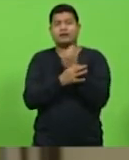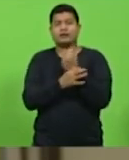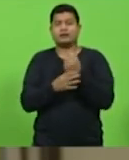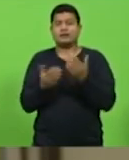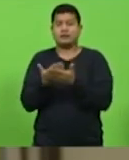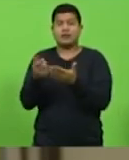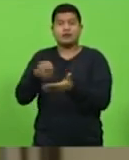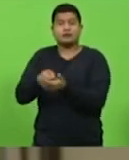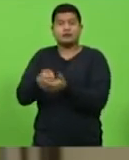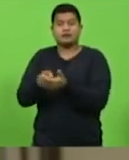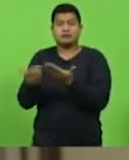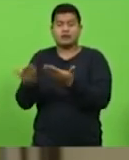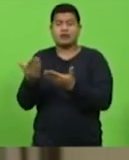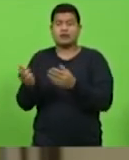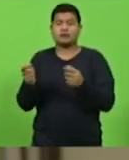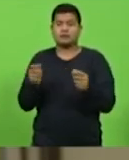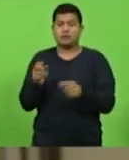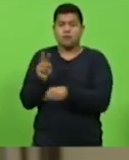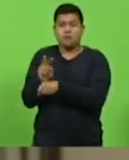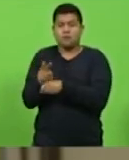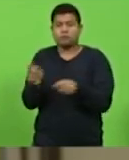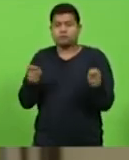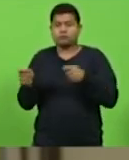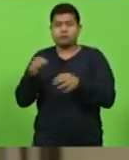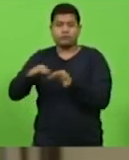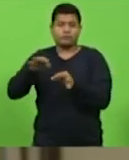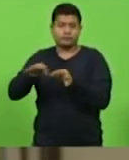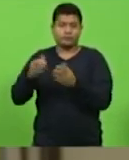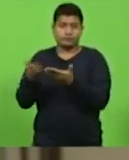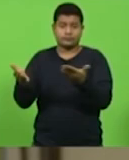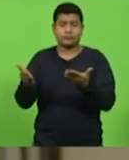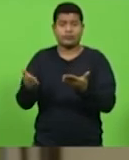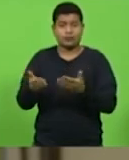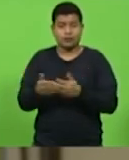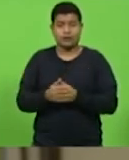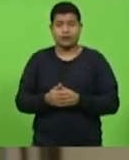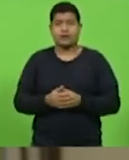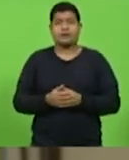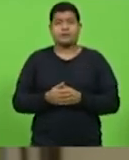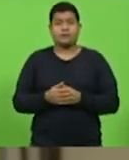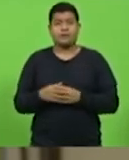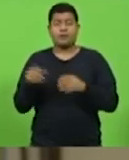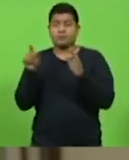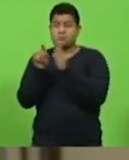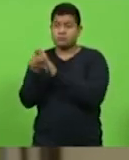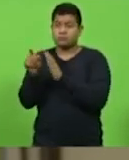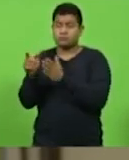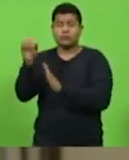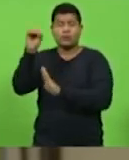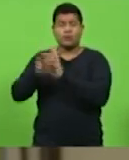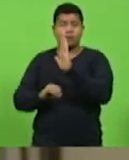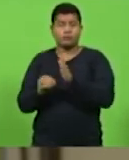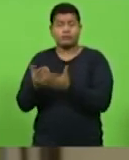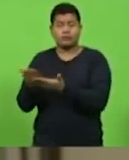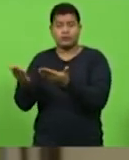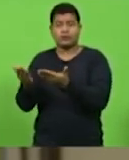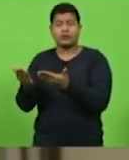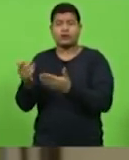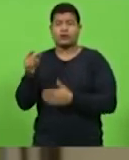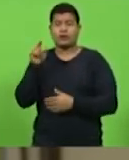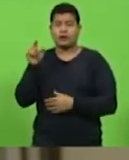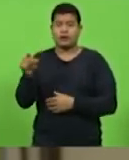que redundou na elaboração de um projeto de lei dispondo sobre a matéria e de consulta formal sobre o tema ao Tribunal de Contas do